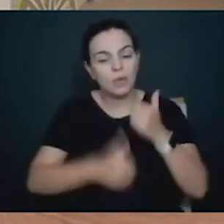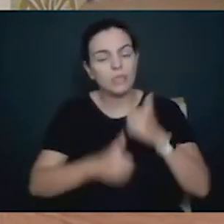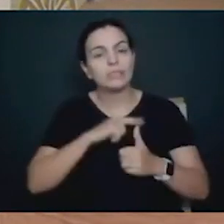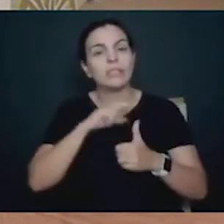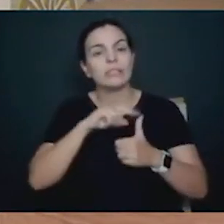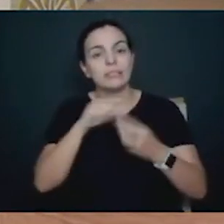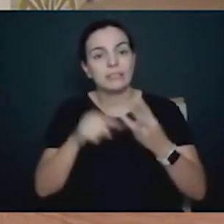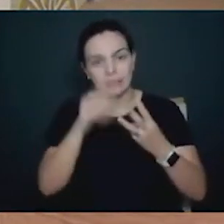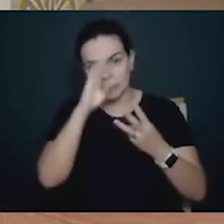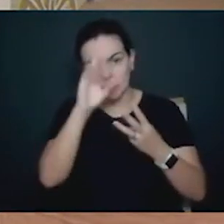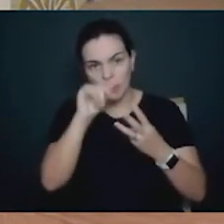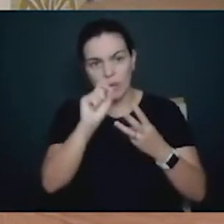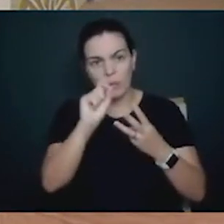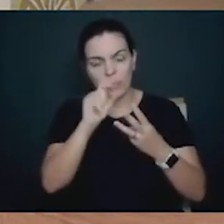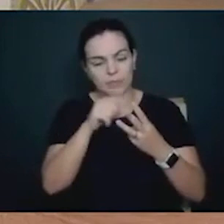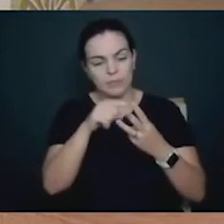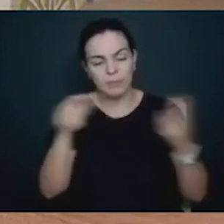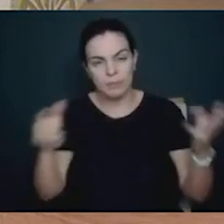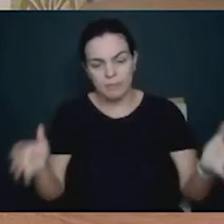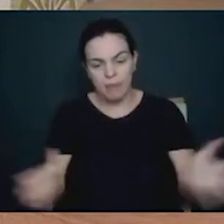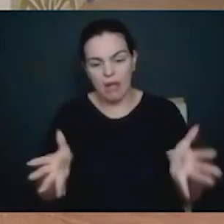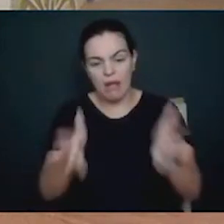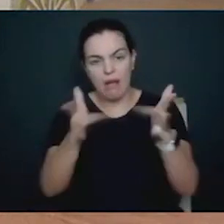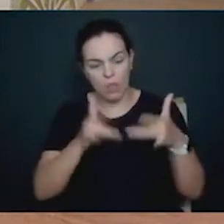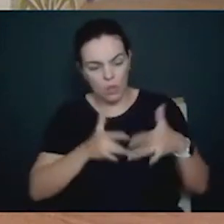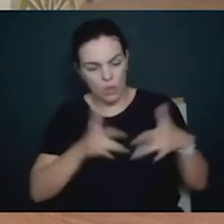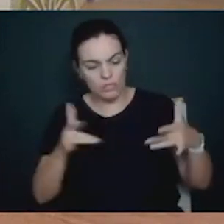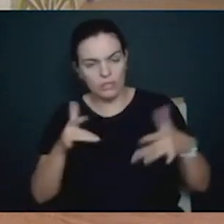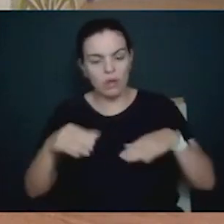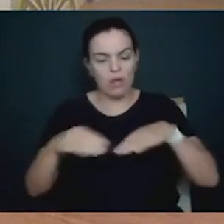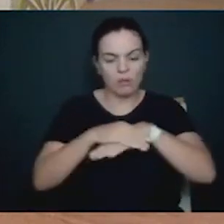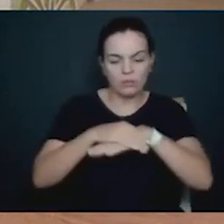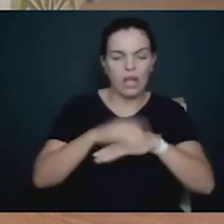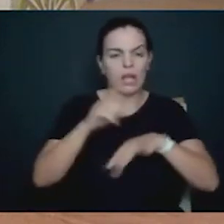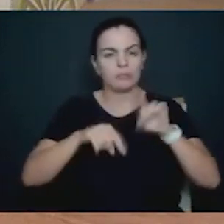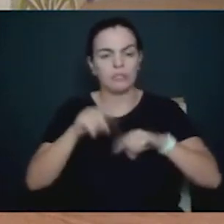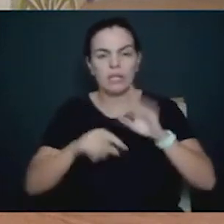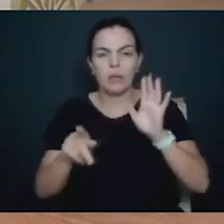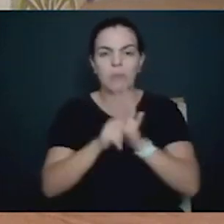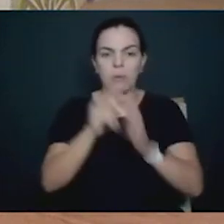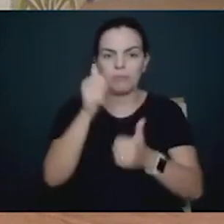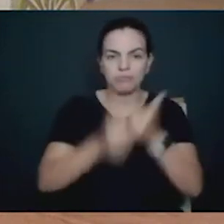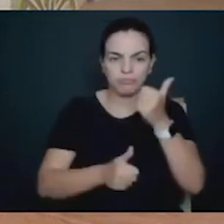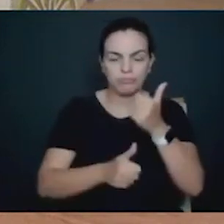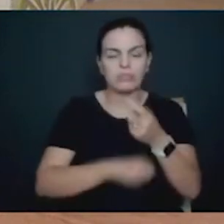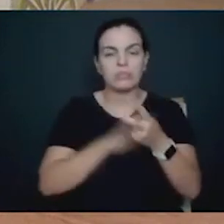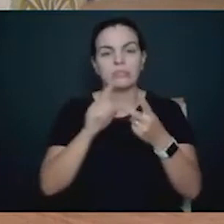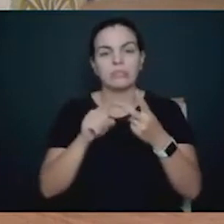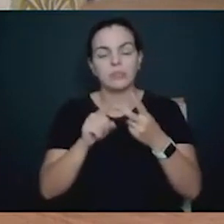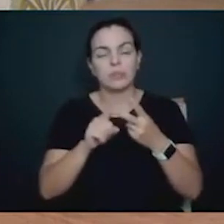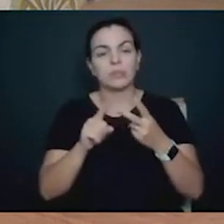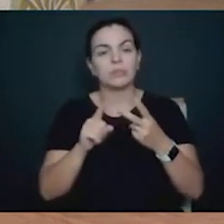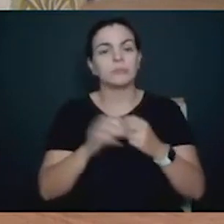mediante campanhas e outras ações, a doação dos calçados e materiais adequados à prática de atividade física. Segundo, estimular os participantes